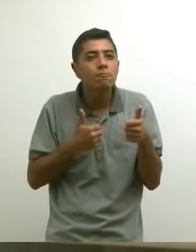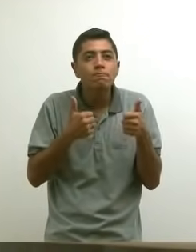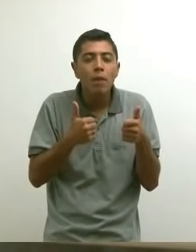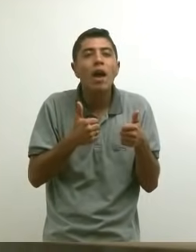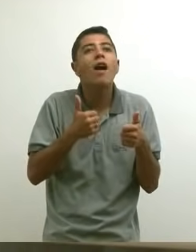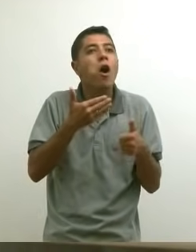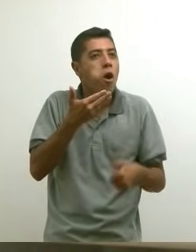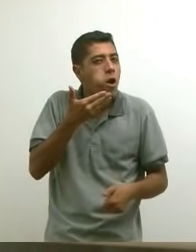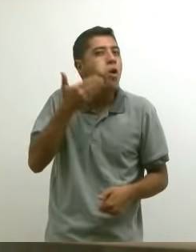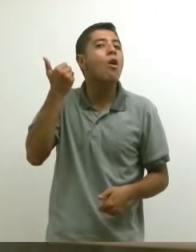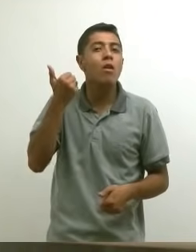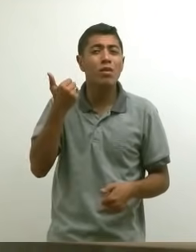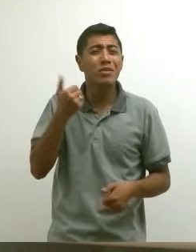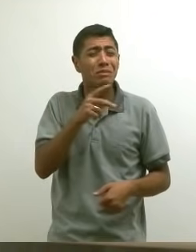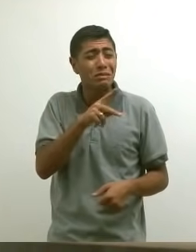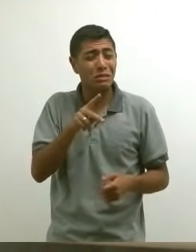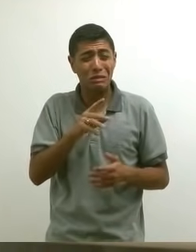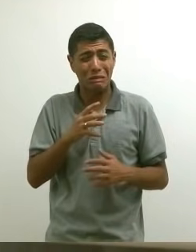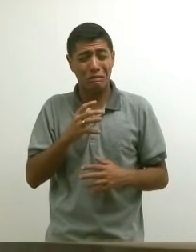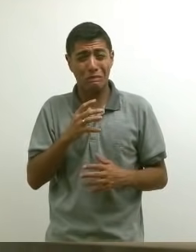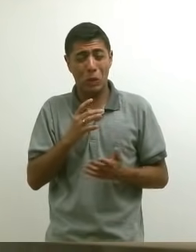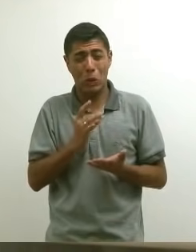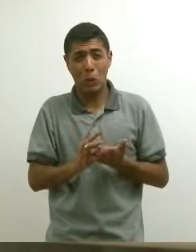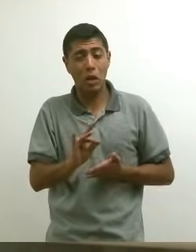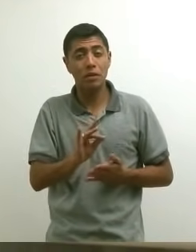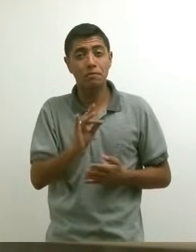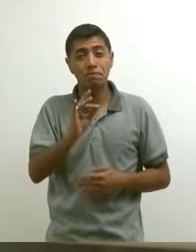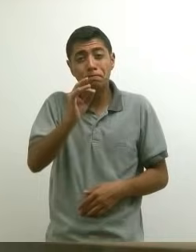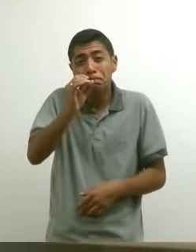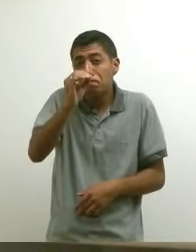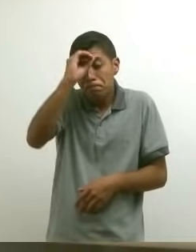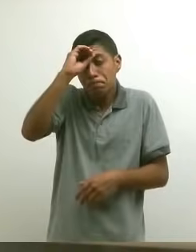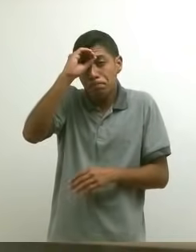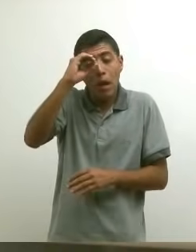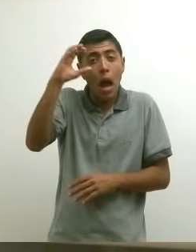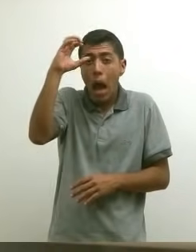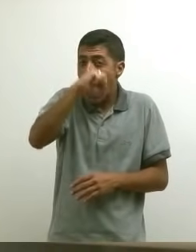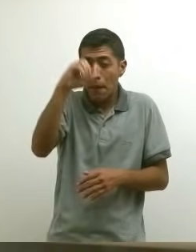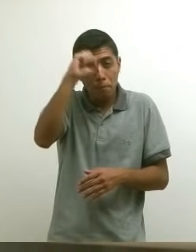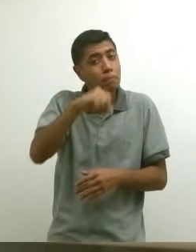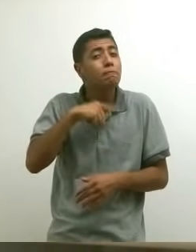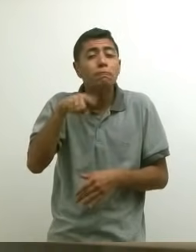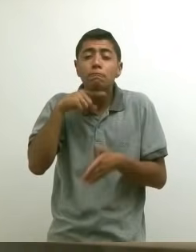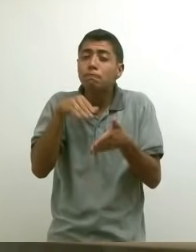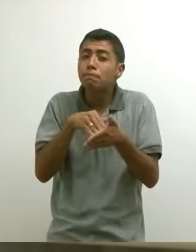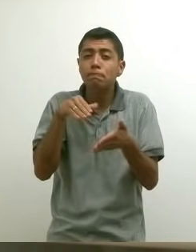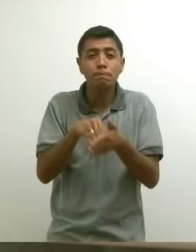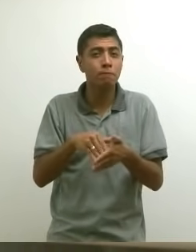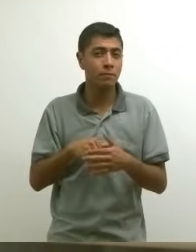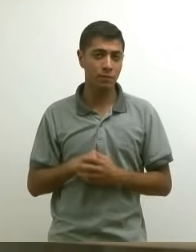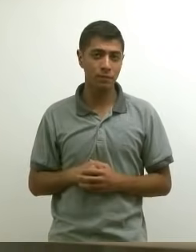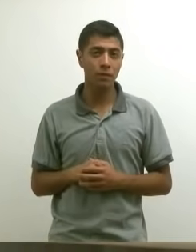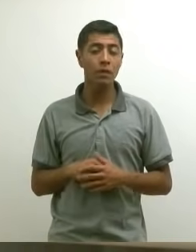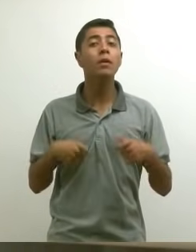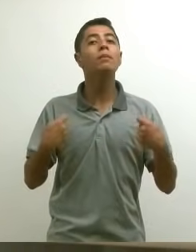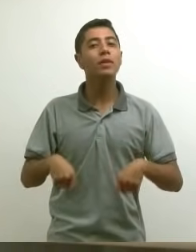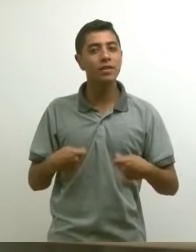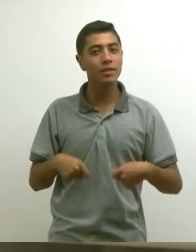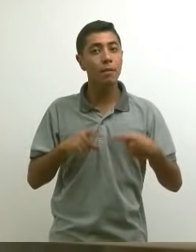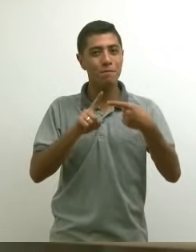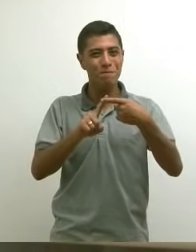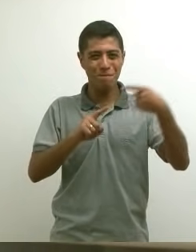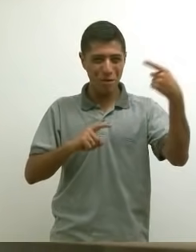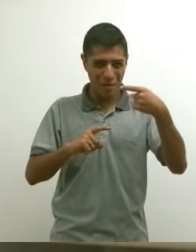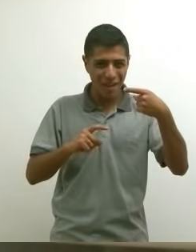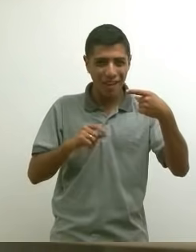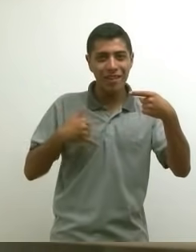importante e portanto brincar tem muito humor se na primeira infância a característica do brincar era